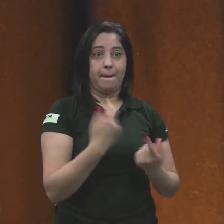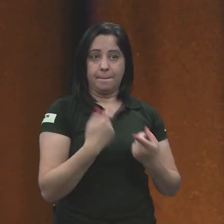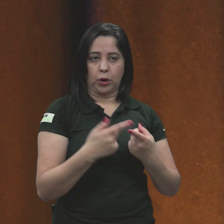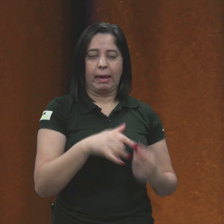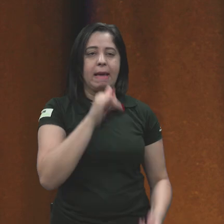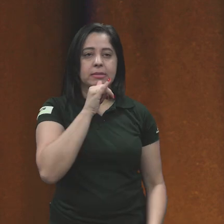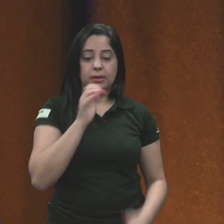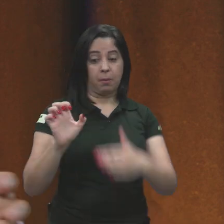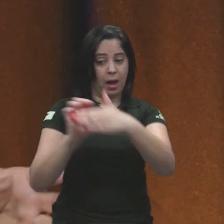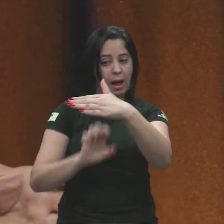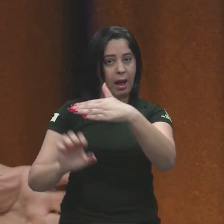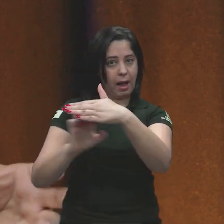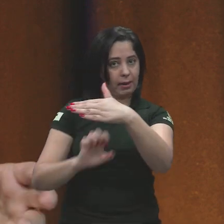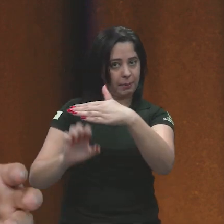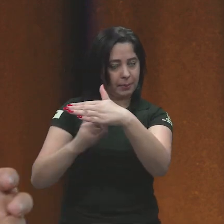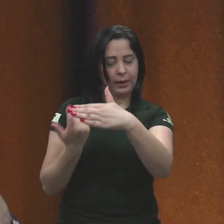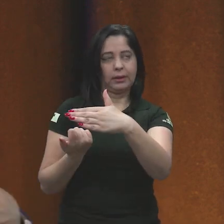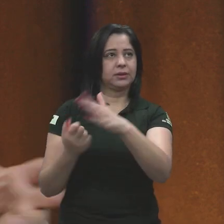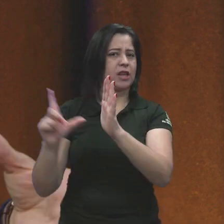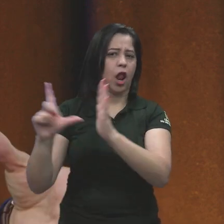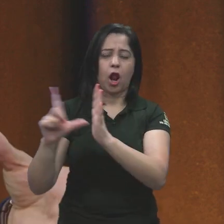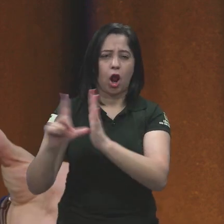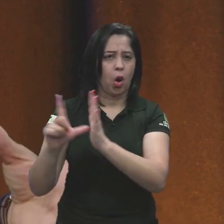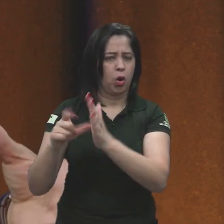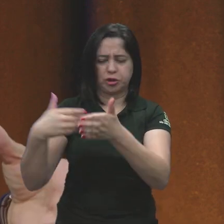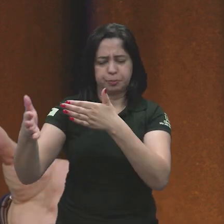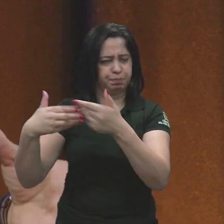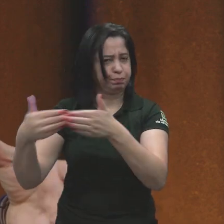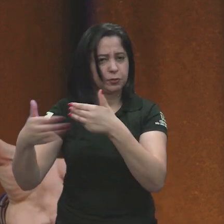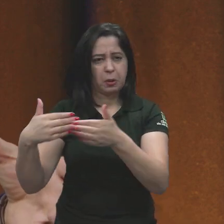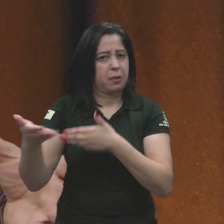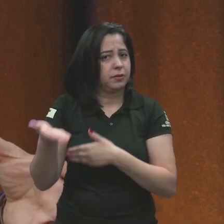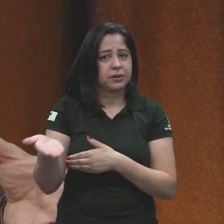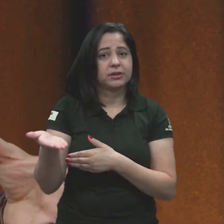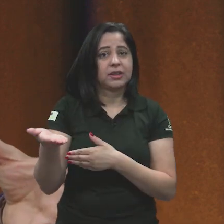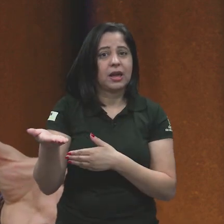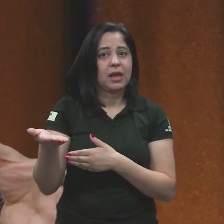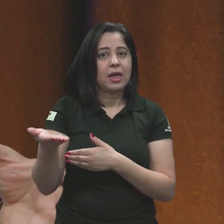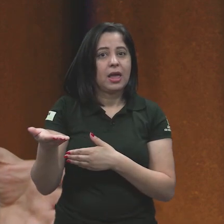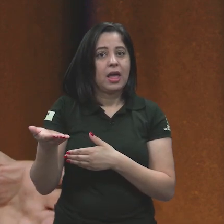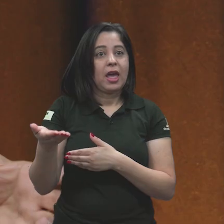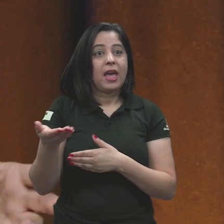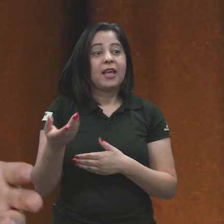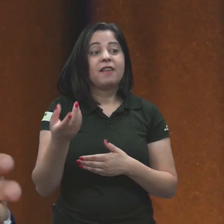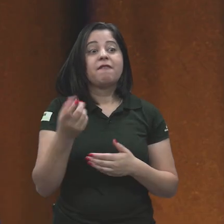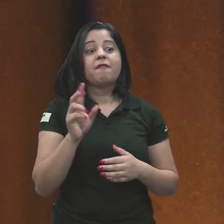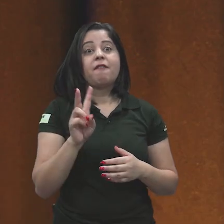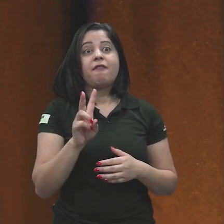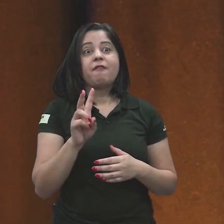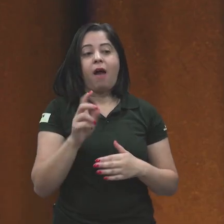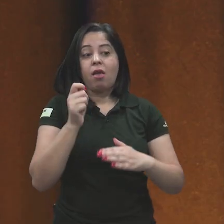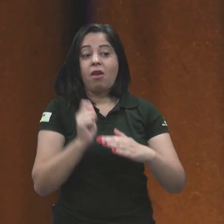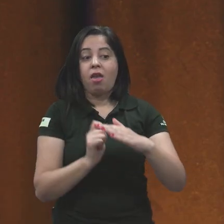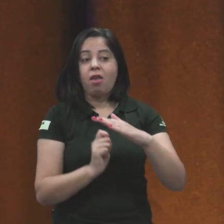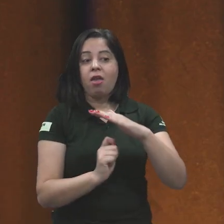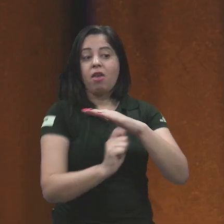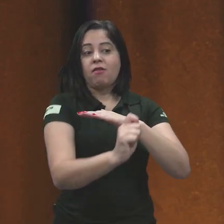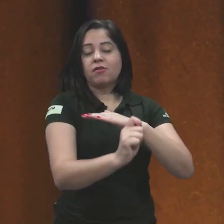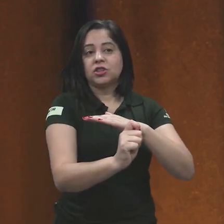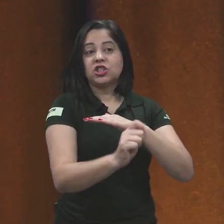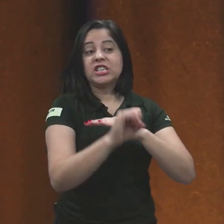um investidor, uma empresa, um comerciante que seja, né, por menor que ele seja na cidade, ele vai investir onde é